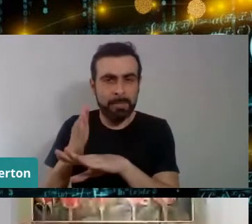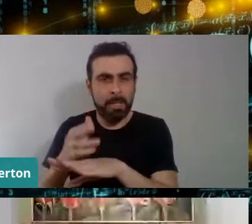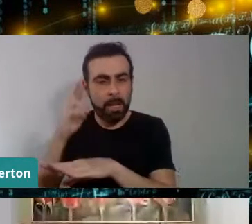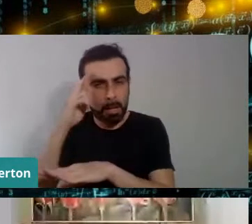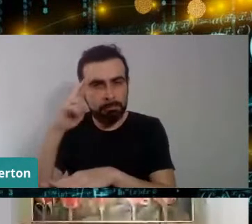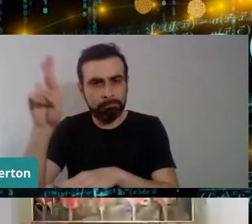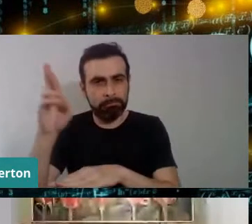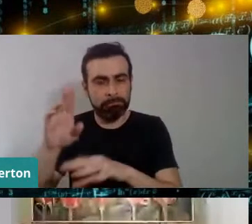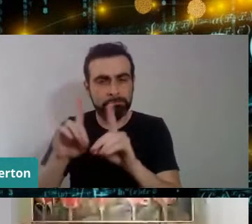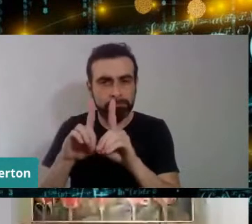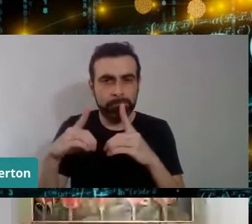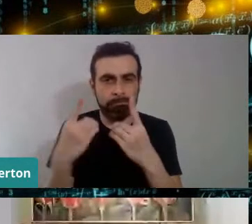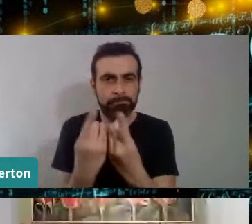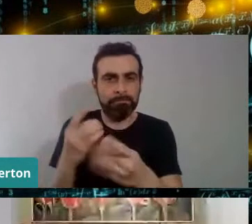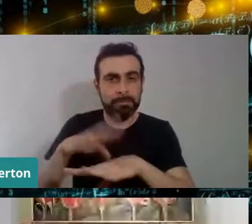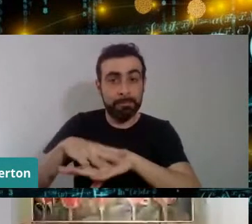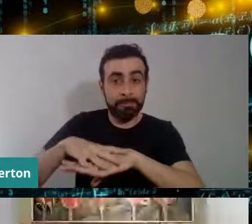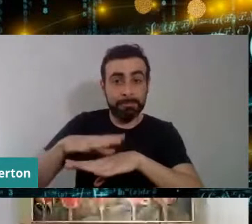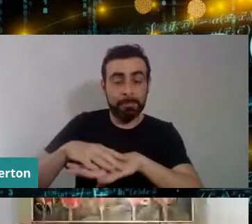junto